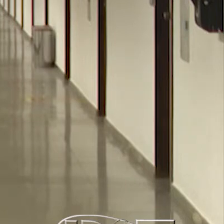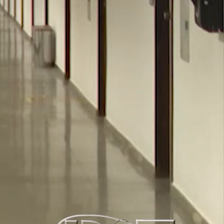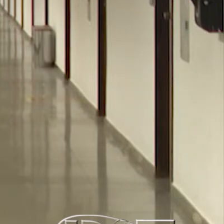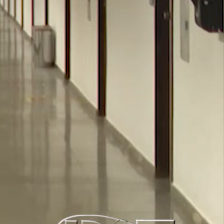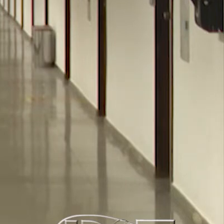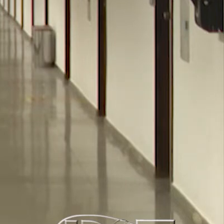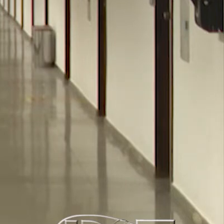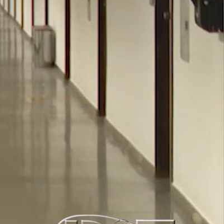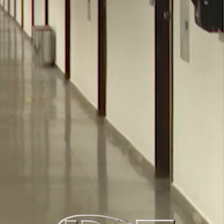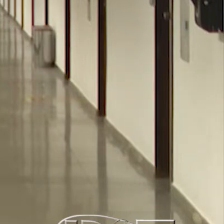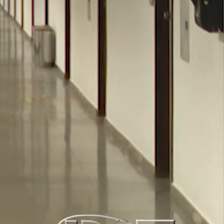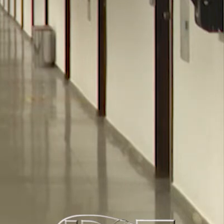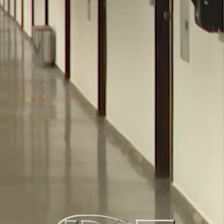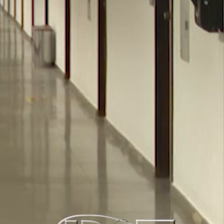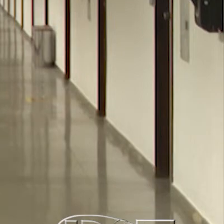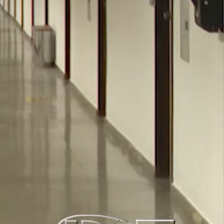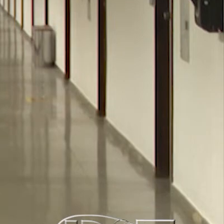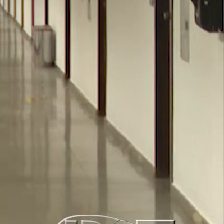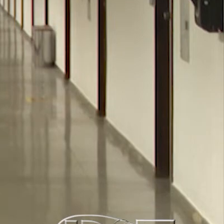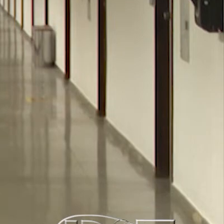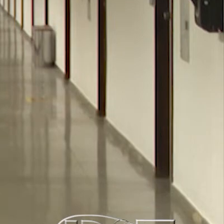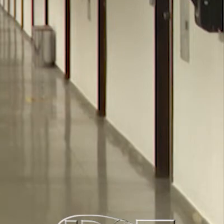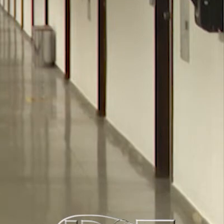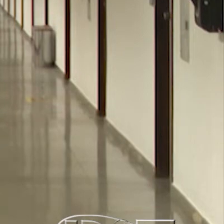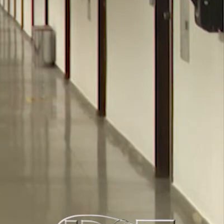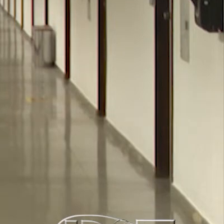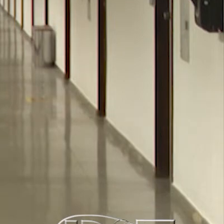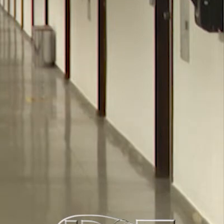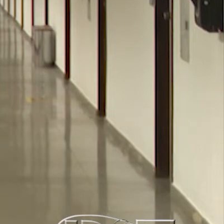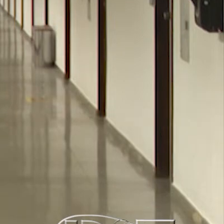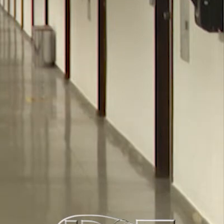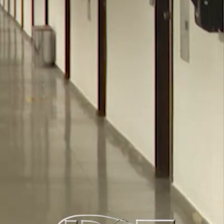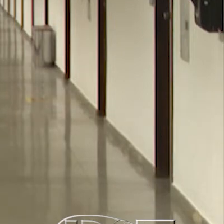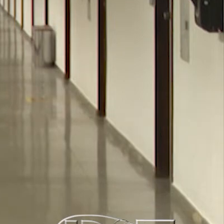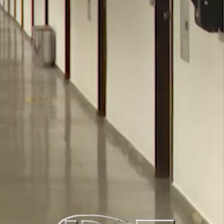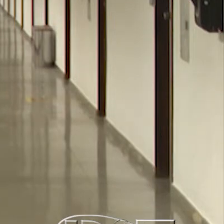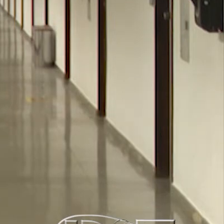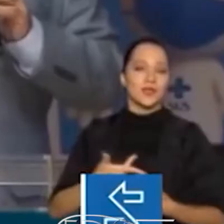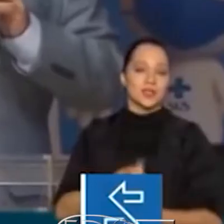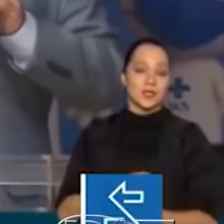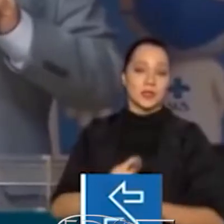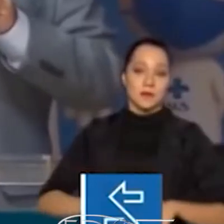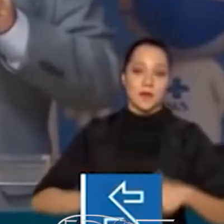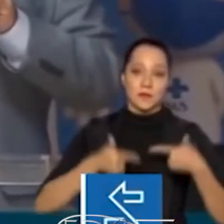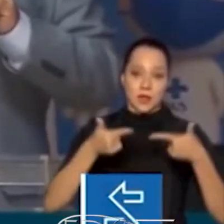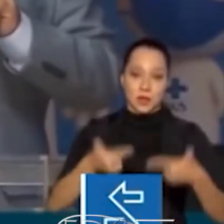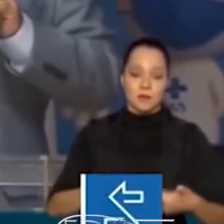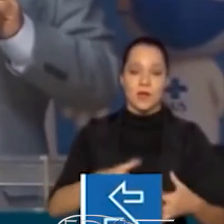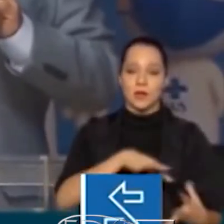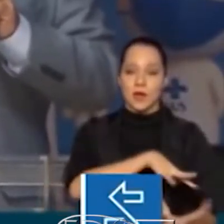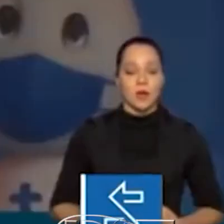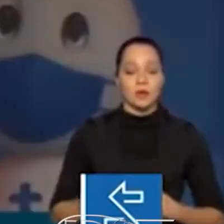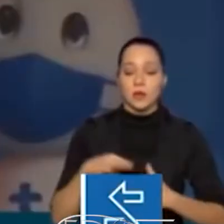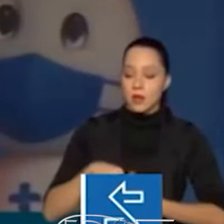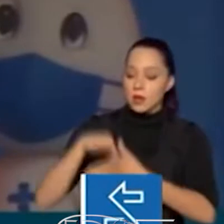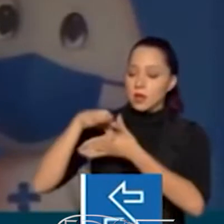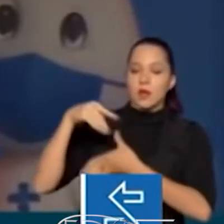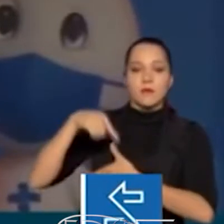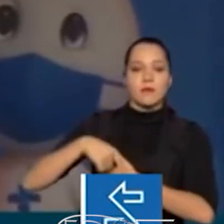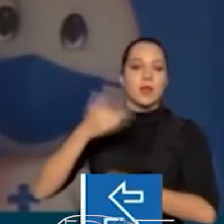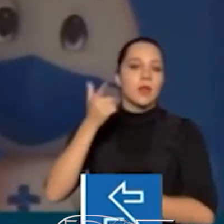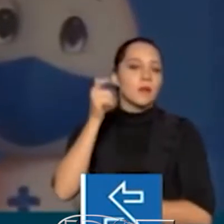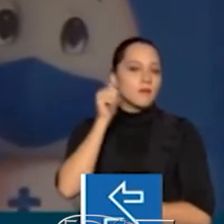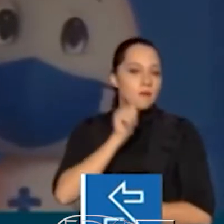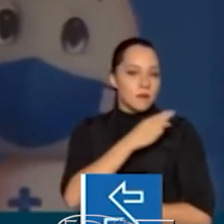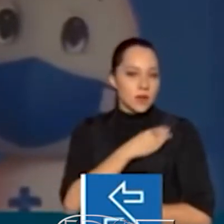o presidente da CPI, senador Omar Aziz, mudou a pauta para convocar a médica Luana Araújo. O nome de Luana Araújo foi anunciado para